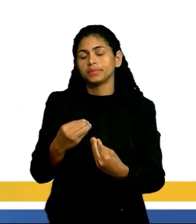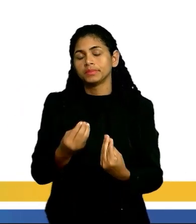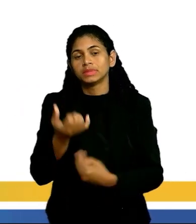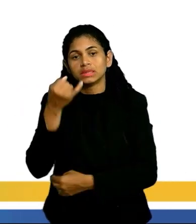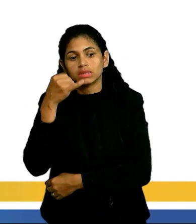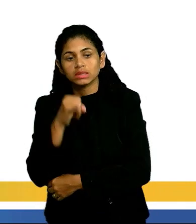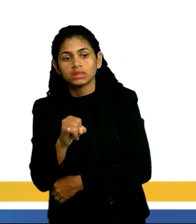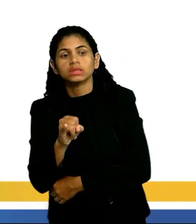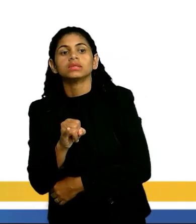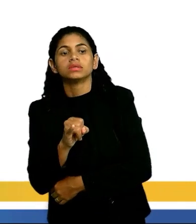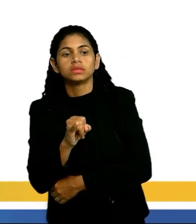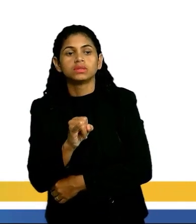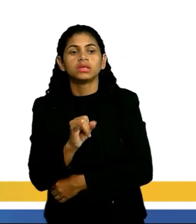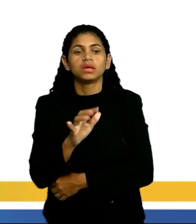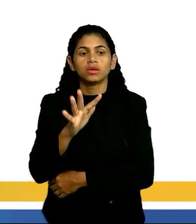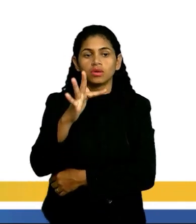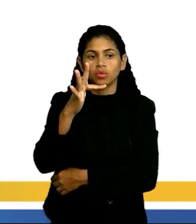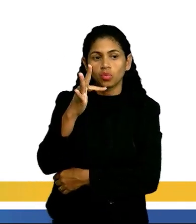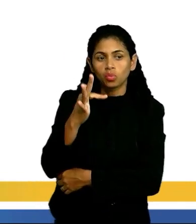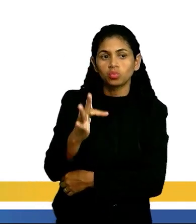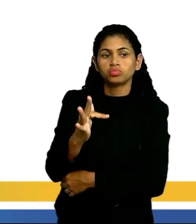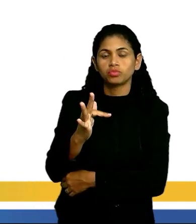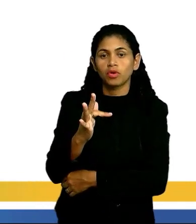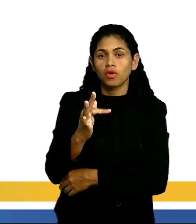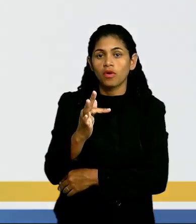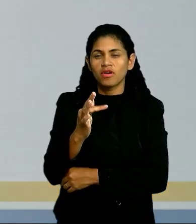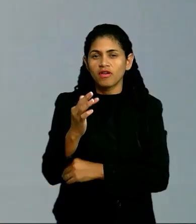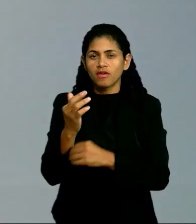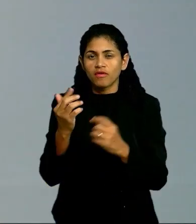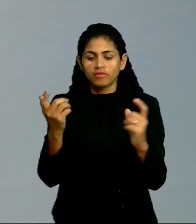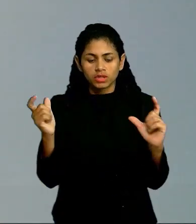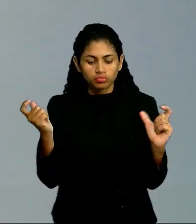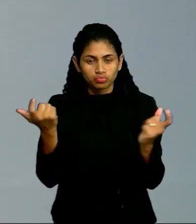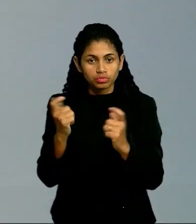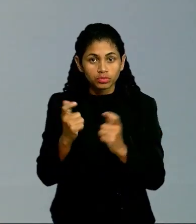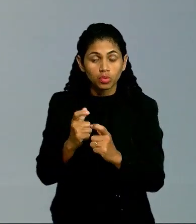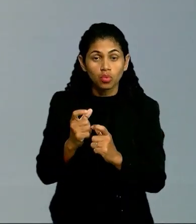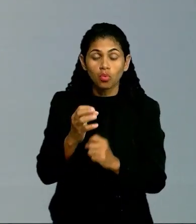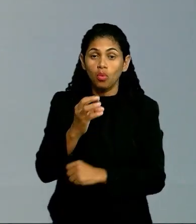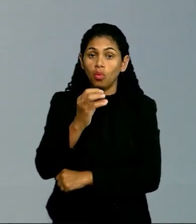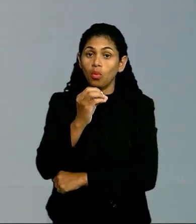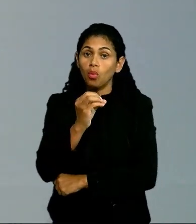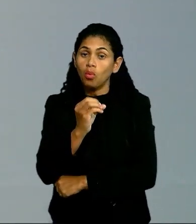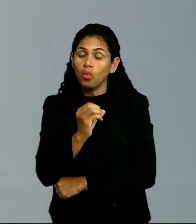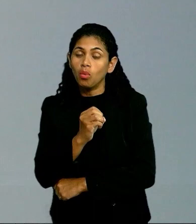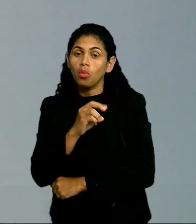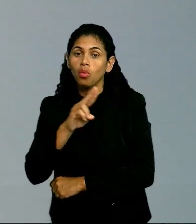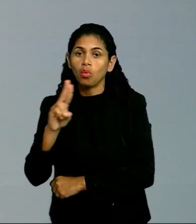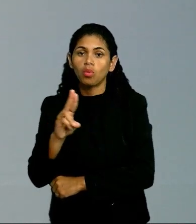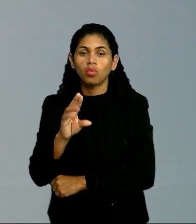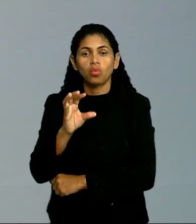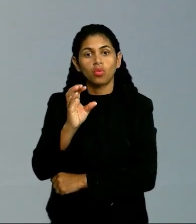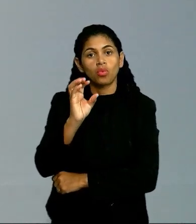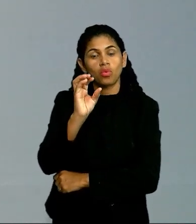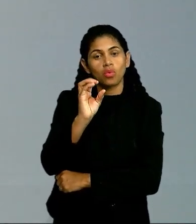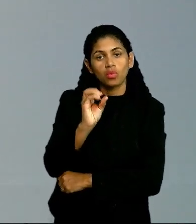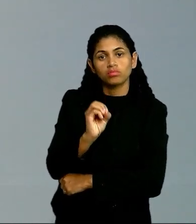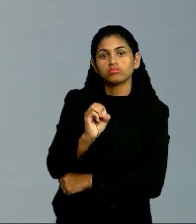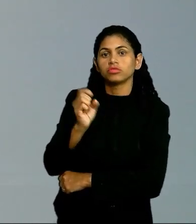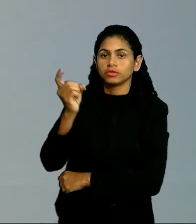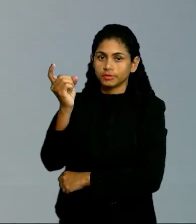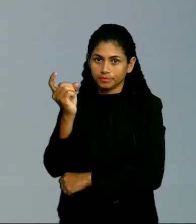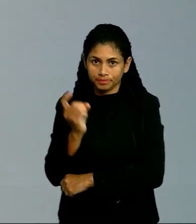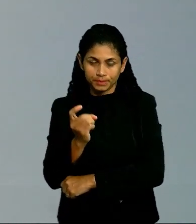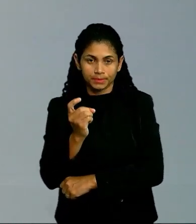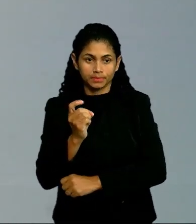fósforo ele vai oxidar ou se ele vai reduzir. Então veja bem, quando nós temos uma molécula, moléculas são 2